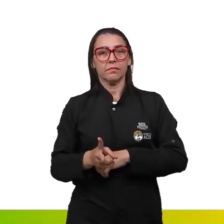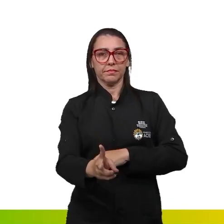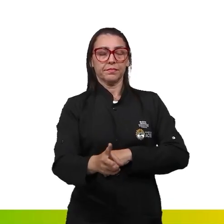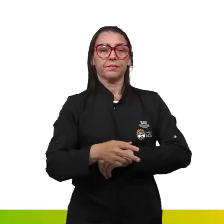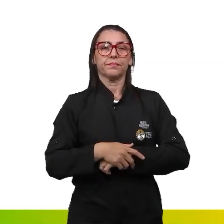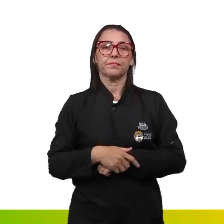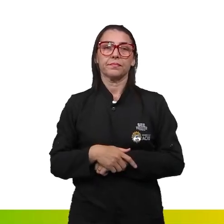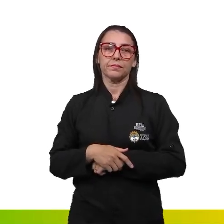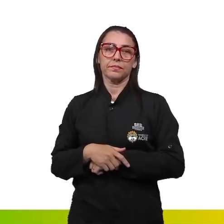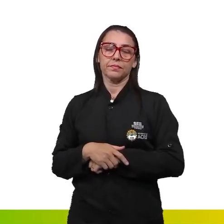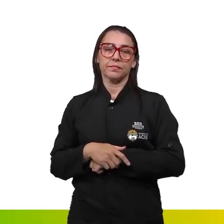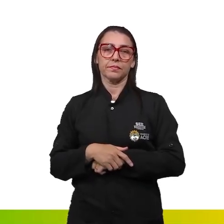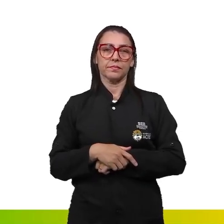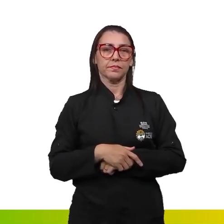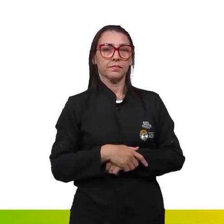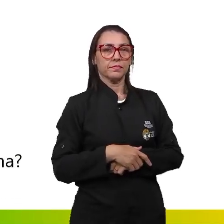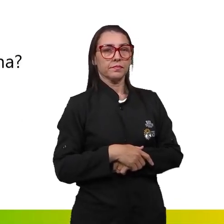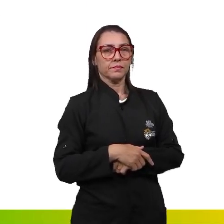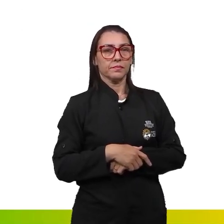continuidade.